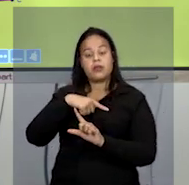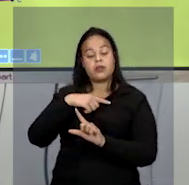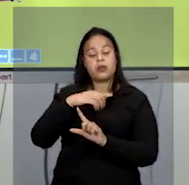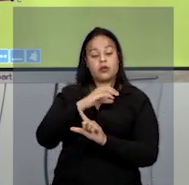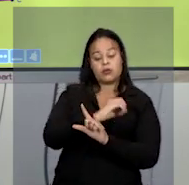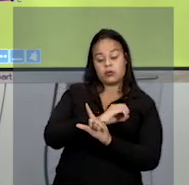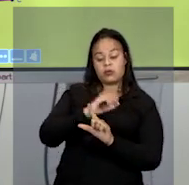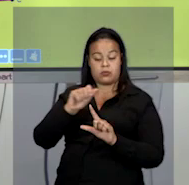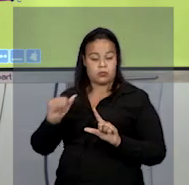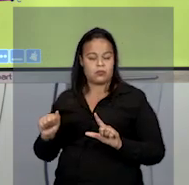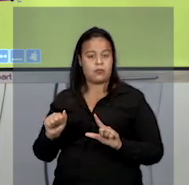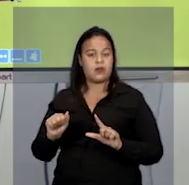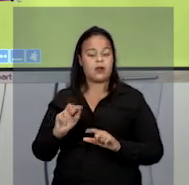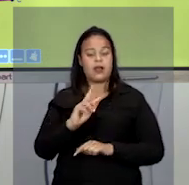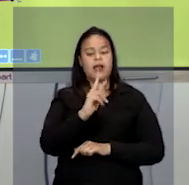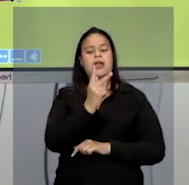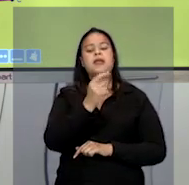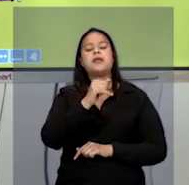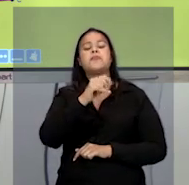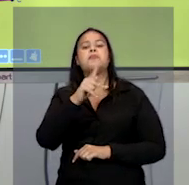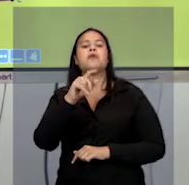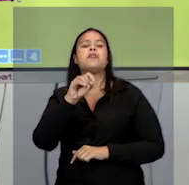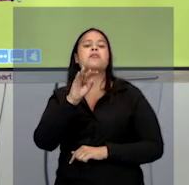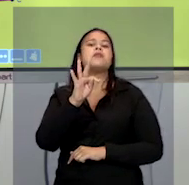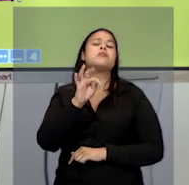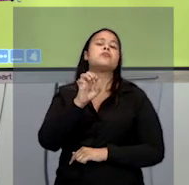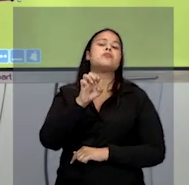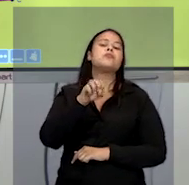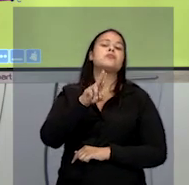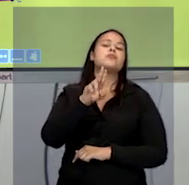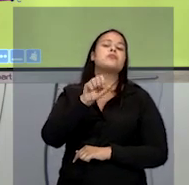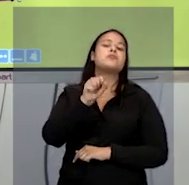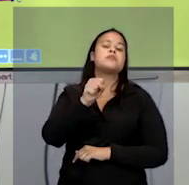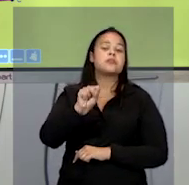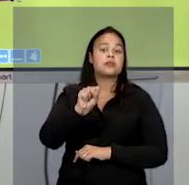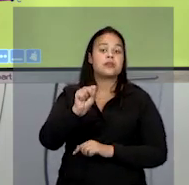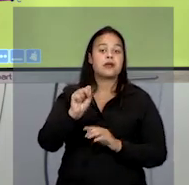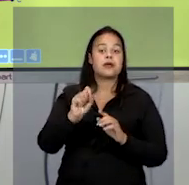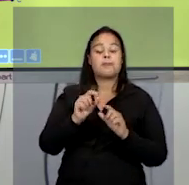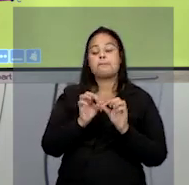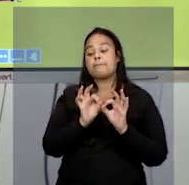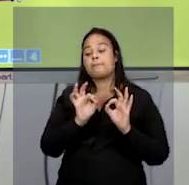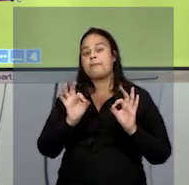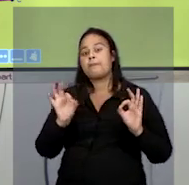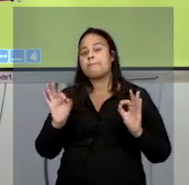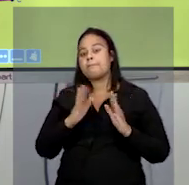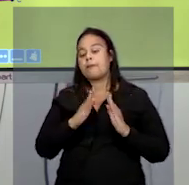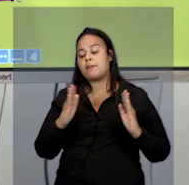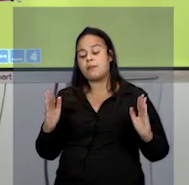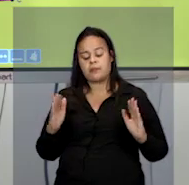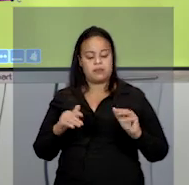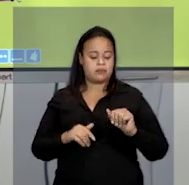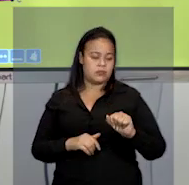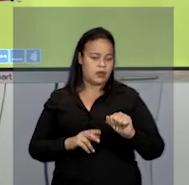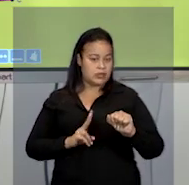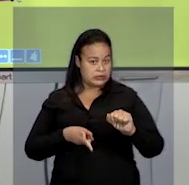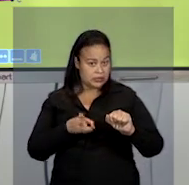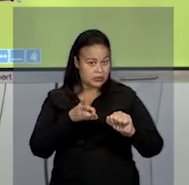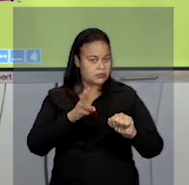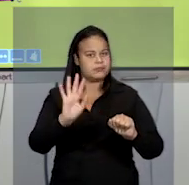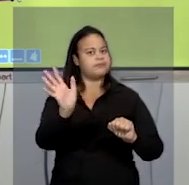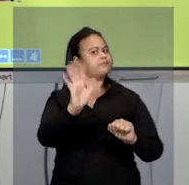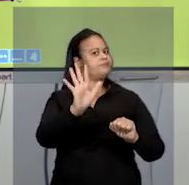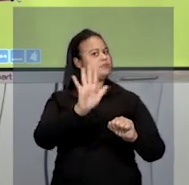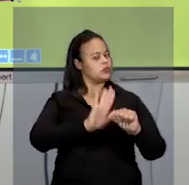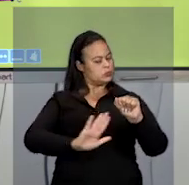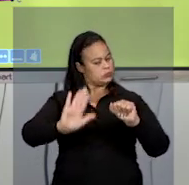e a hipotenusa? Muito simples. A hipotenusa sempre vai ser o maior lado. Você fala assim, a hipotenusa é o A, sempre o A. Cuidado, porque às